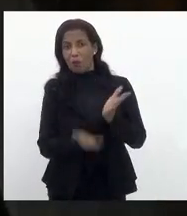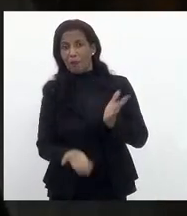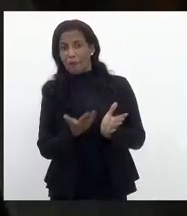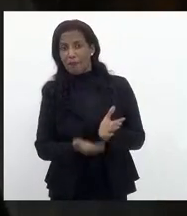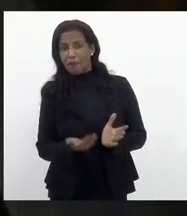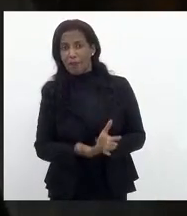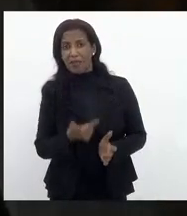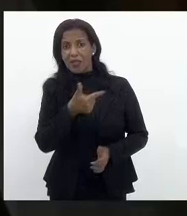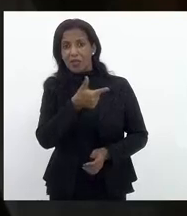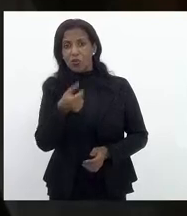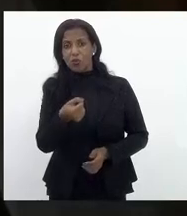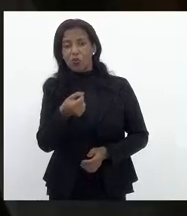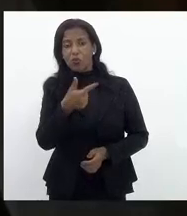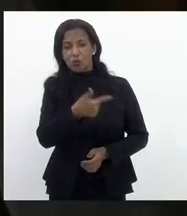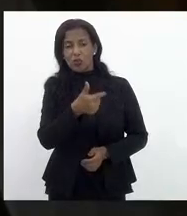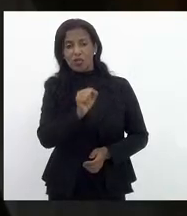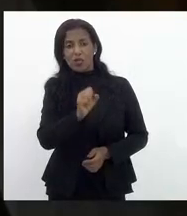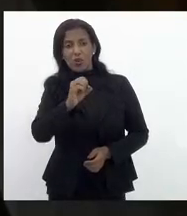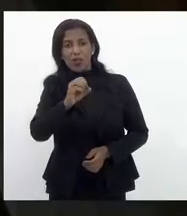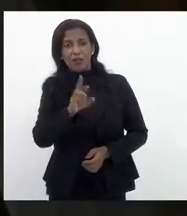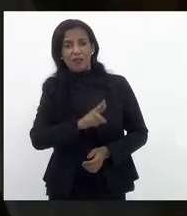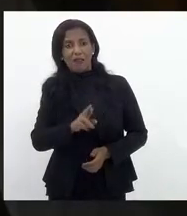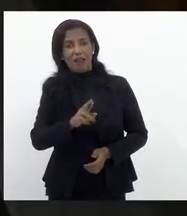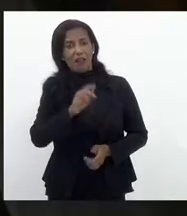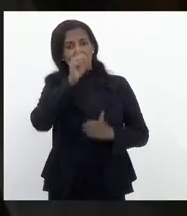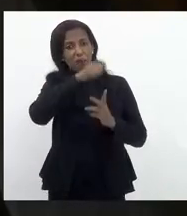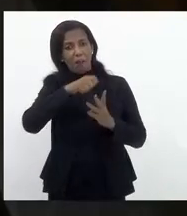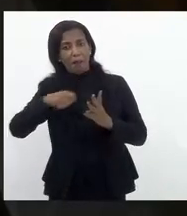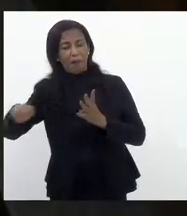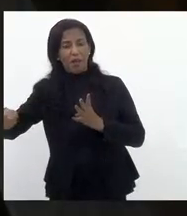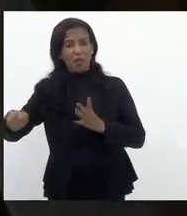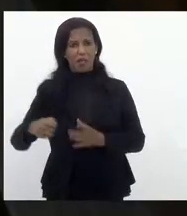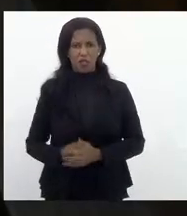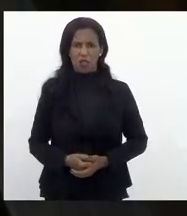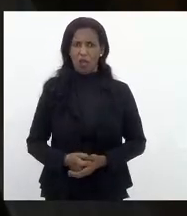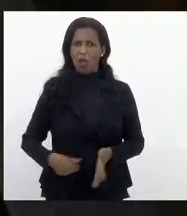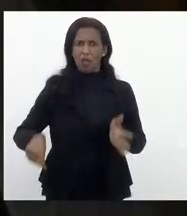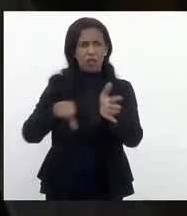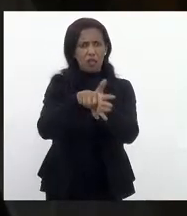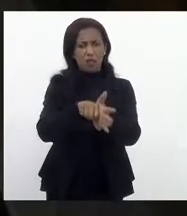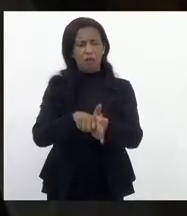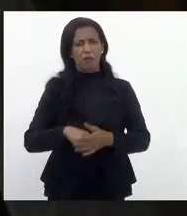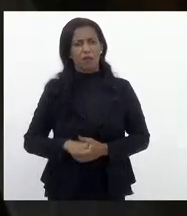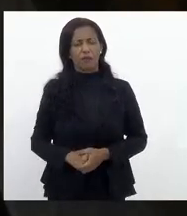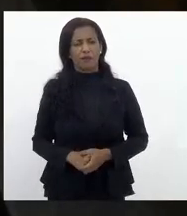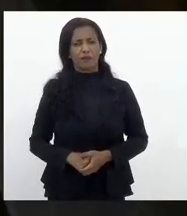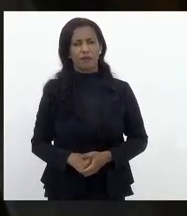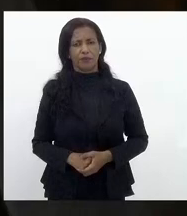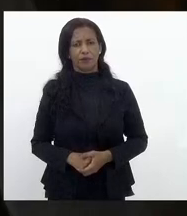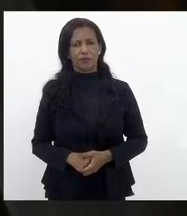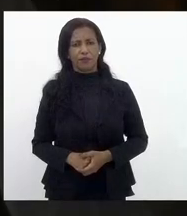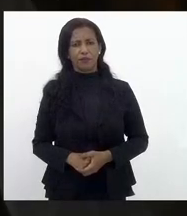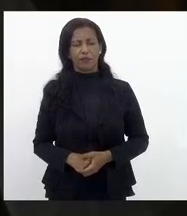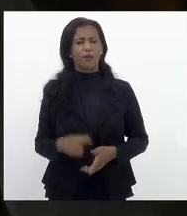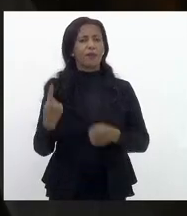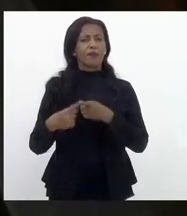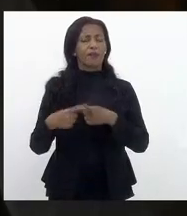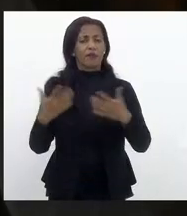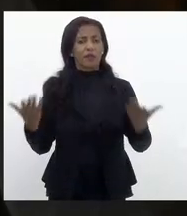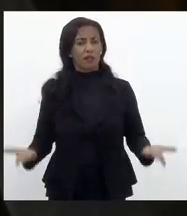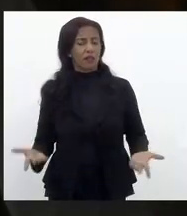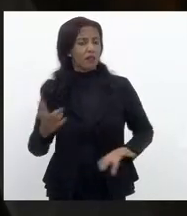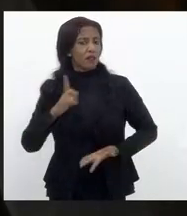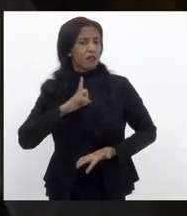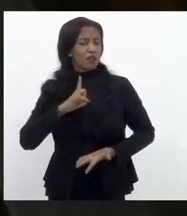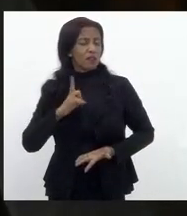perder r$ 280 por mês o que é um crime bom então para que